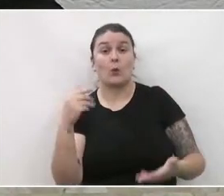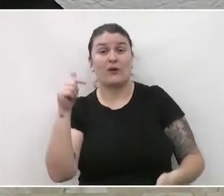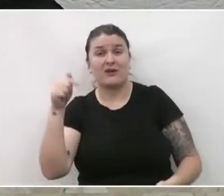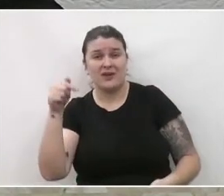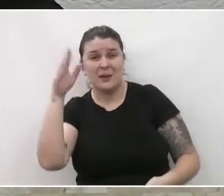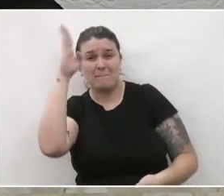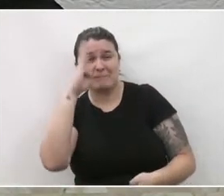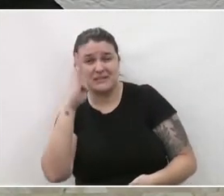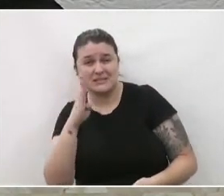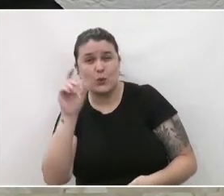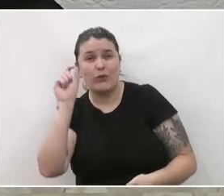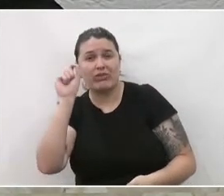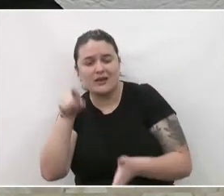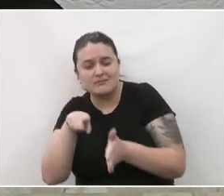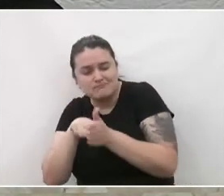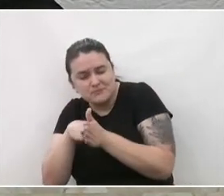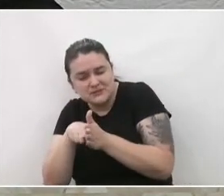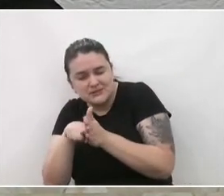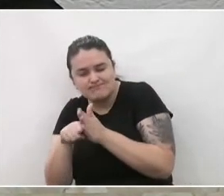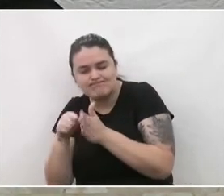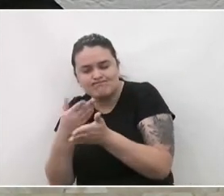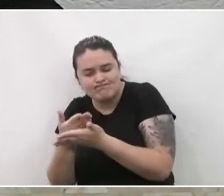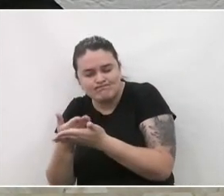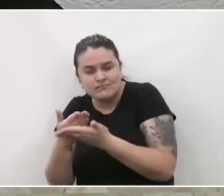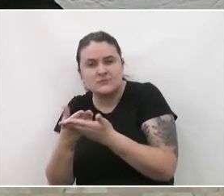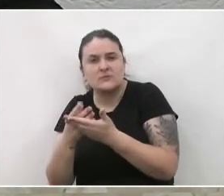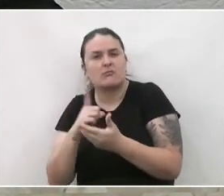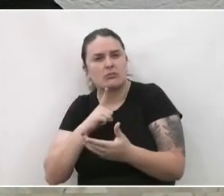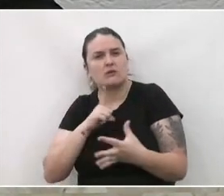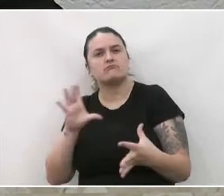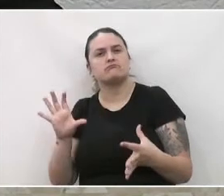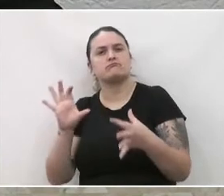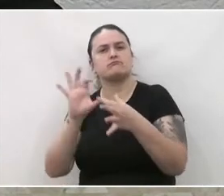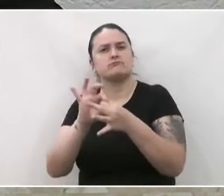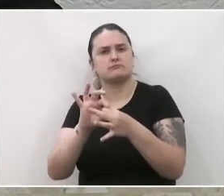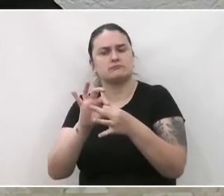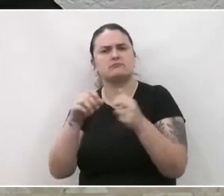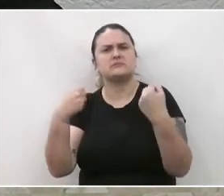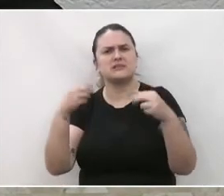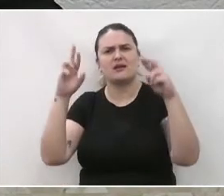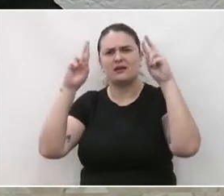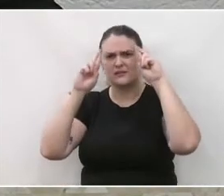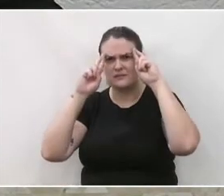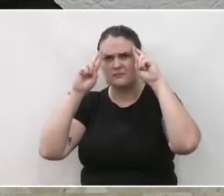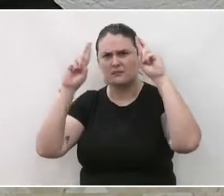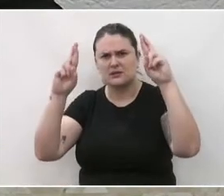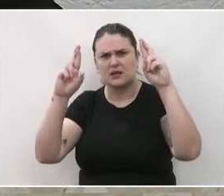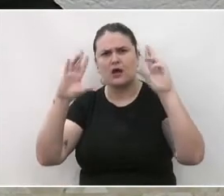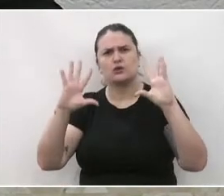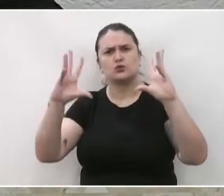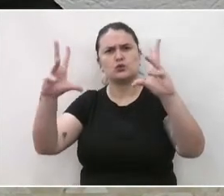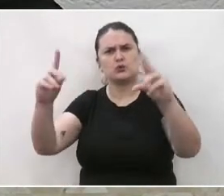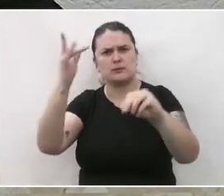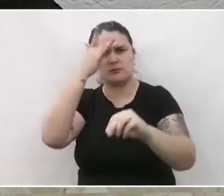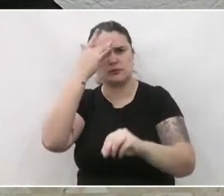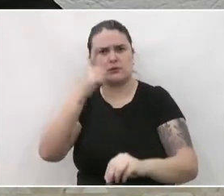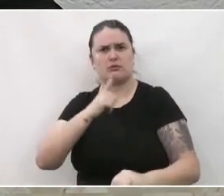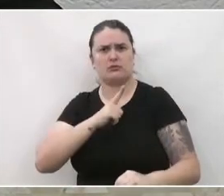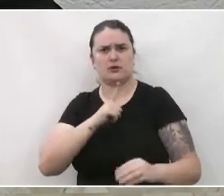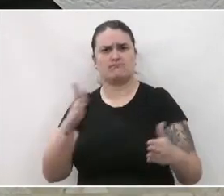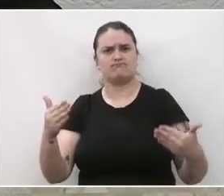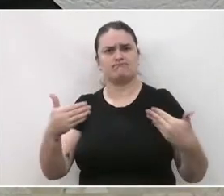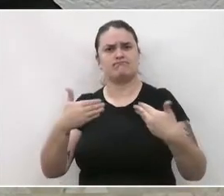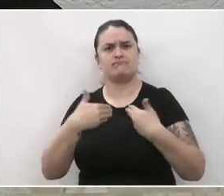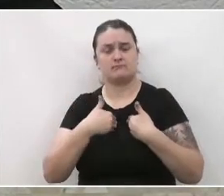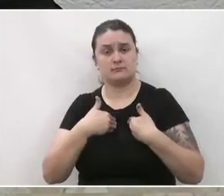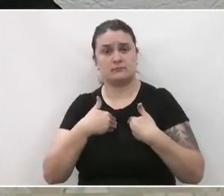Brasil segue unida em uma campanha nacional com um tema único: respeito para todo espectro. Para celebrar a